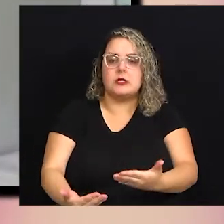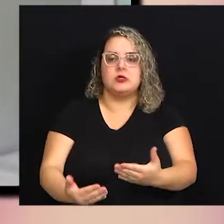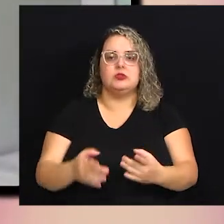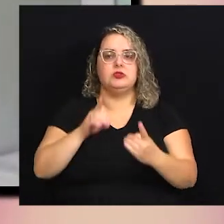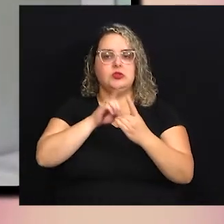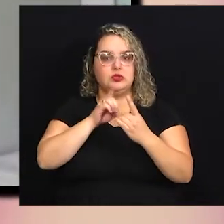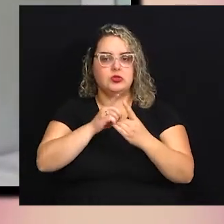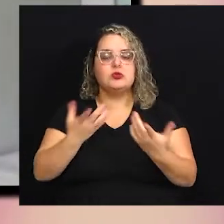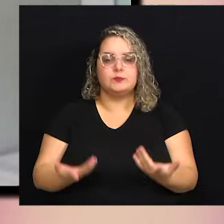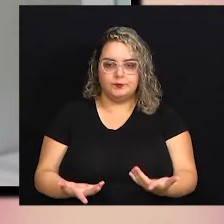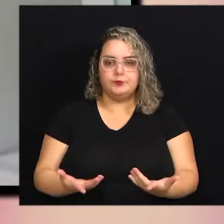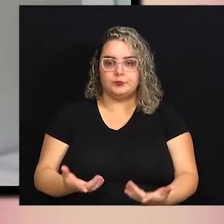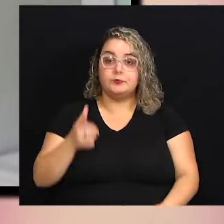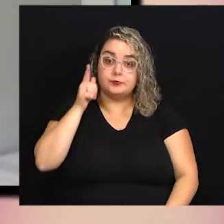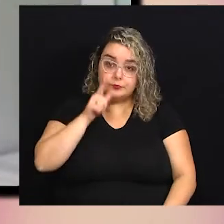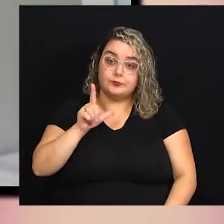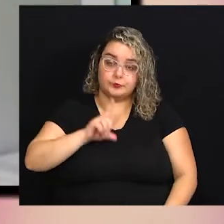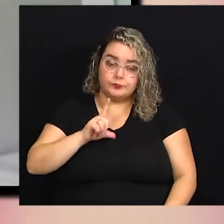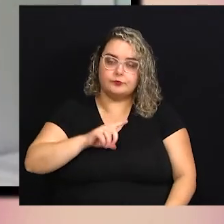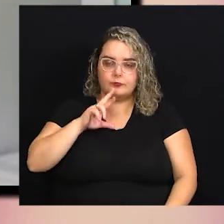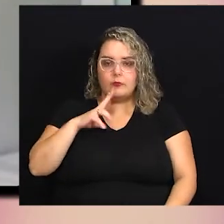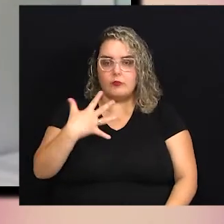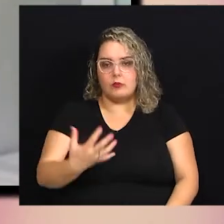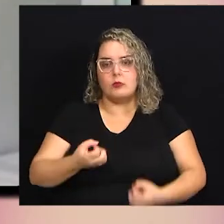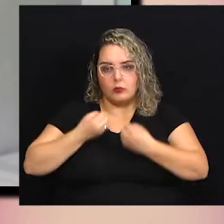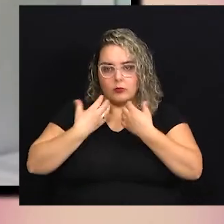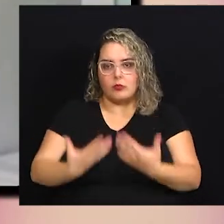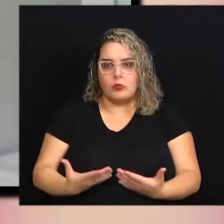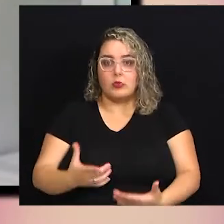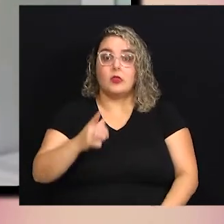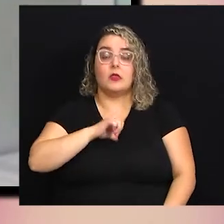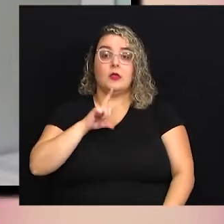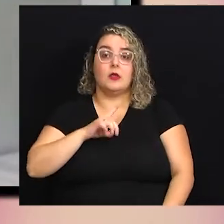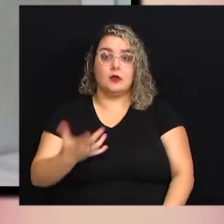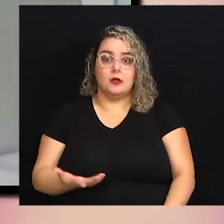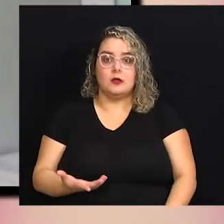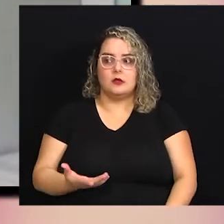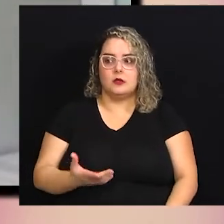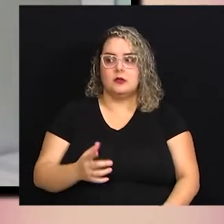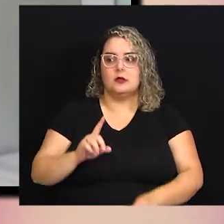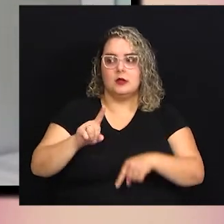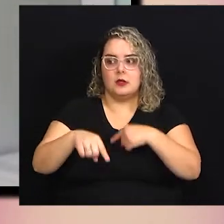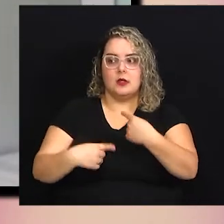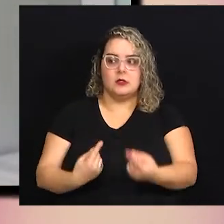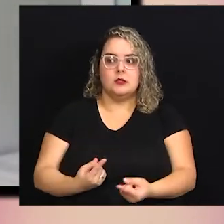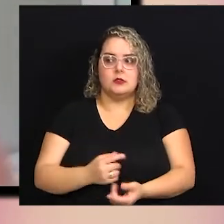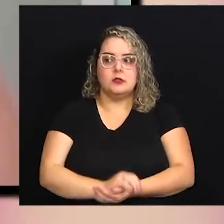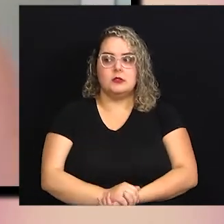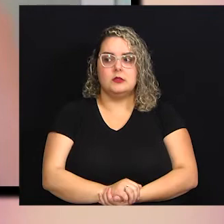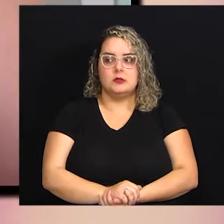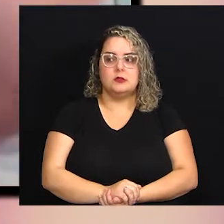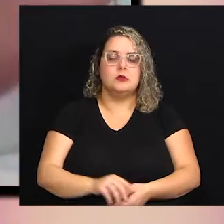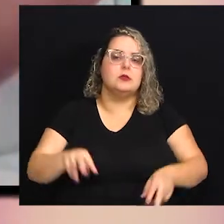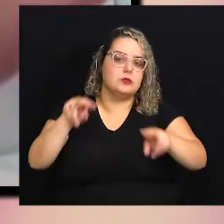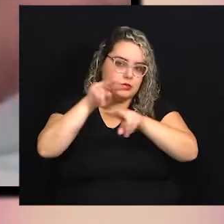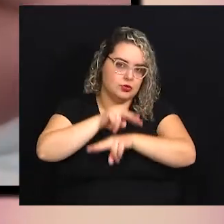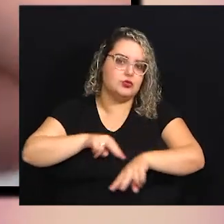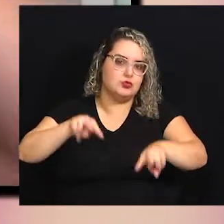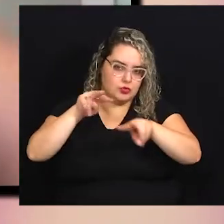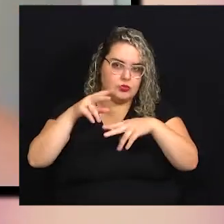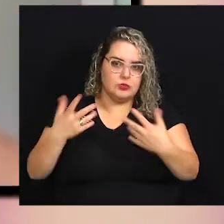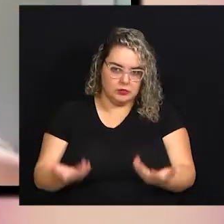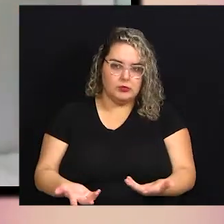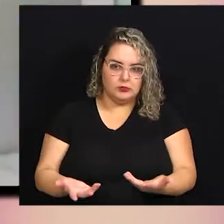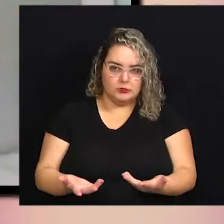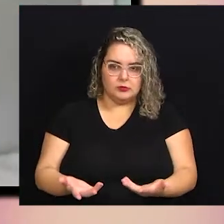periodicamente nas consultas e a gente consegue ter bons resultados, enfim. E existem também approaches, né, visando